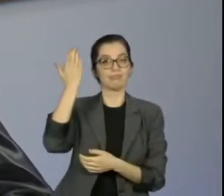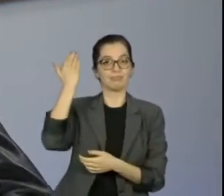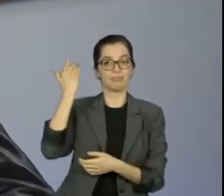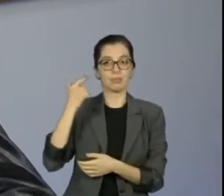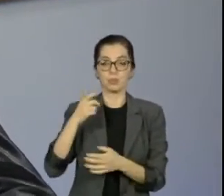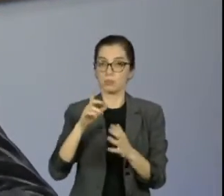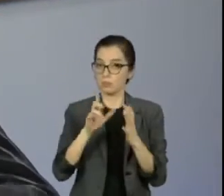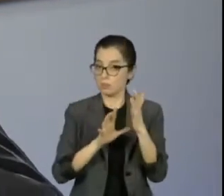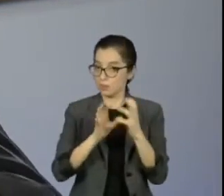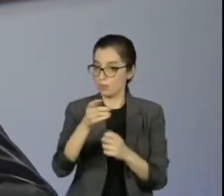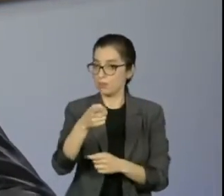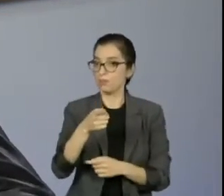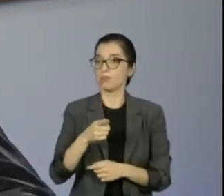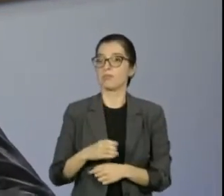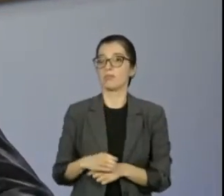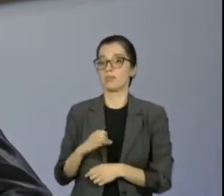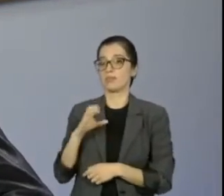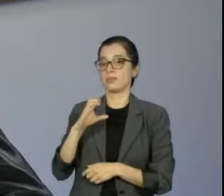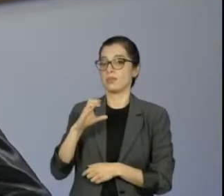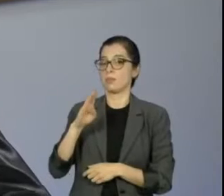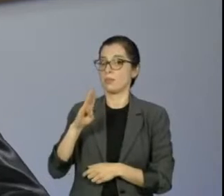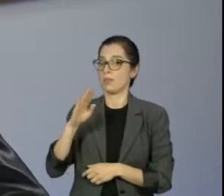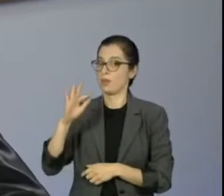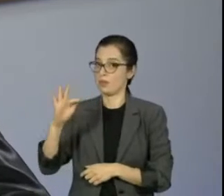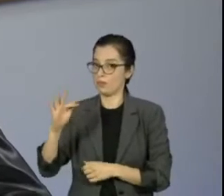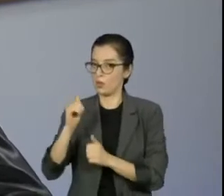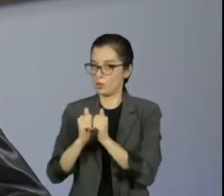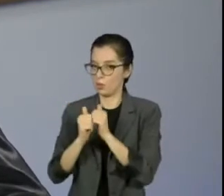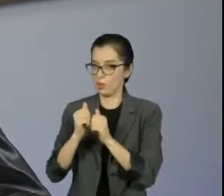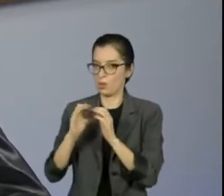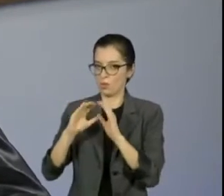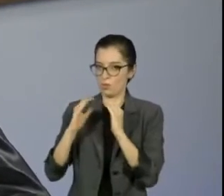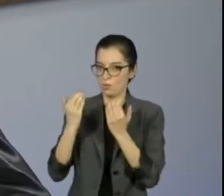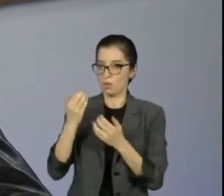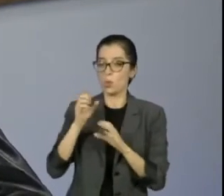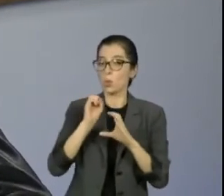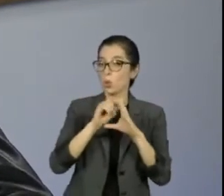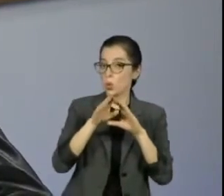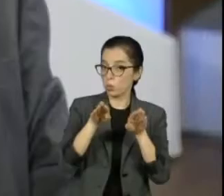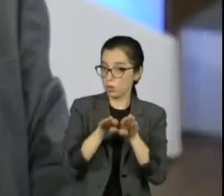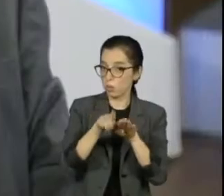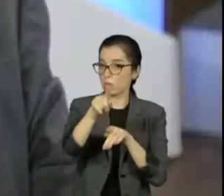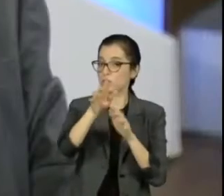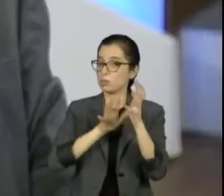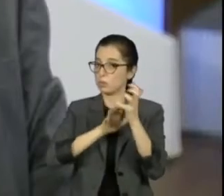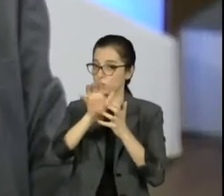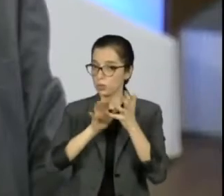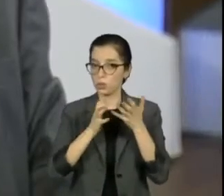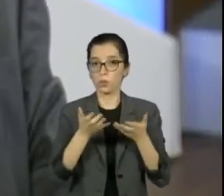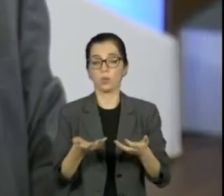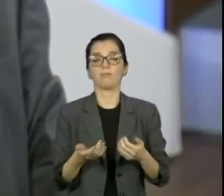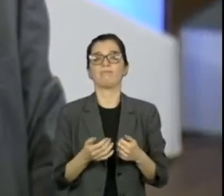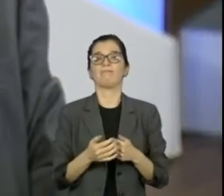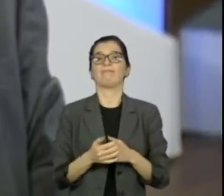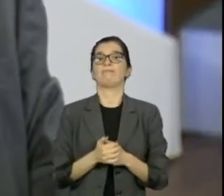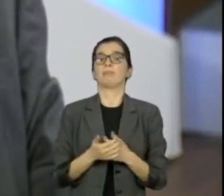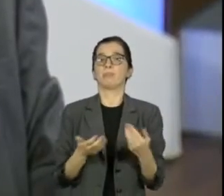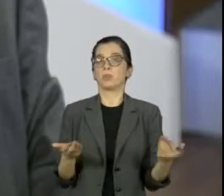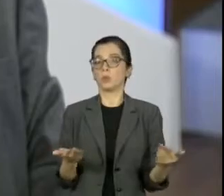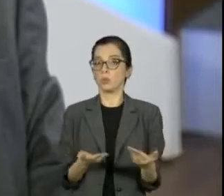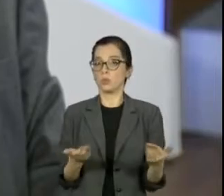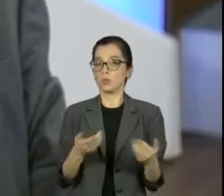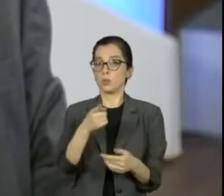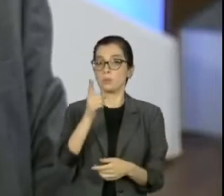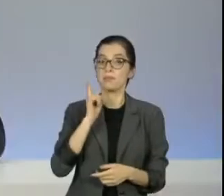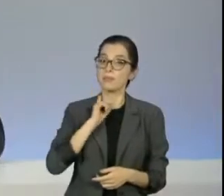com a Globo, em relação à transmissão, direitos de transmissão. E hoje o Flamengo está do